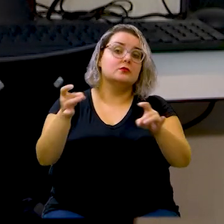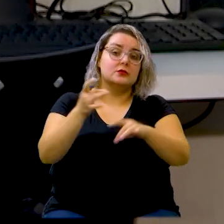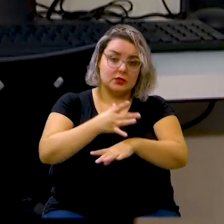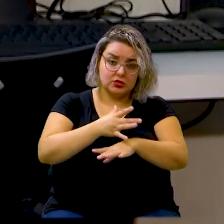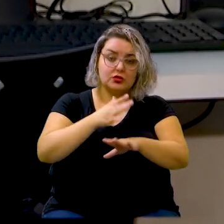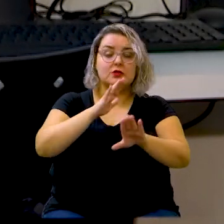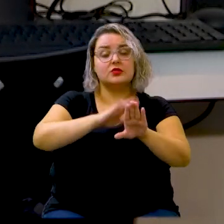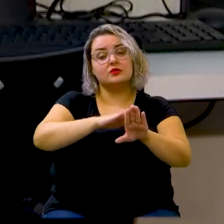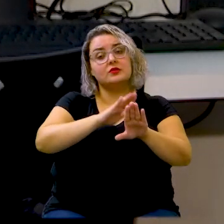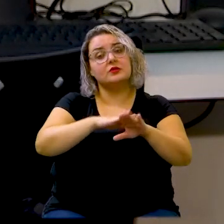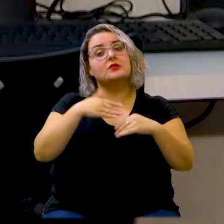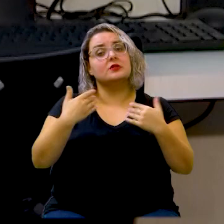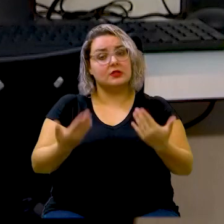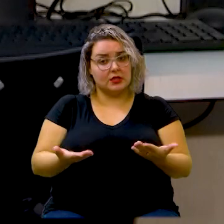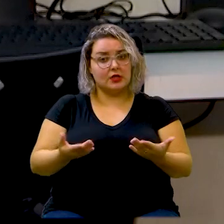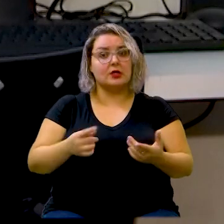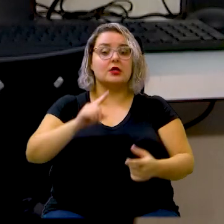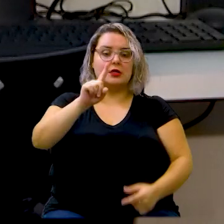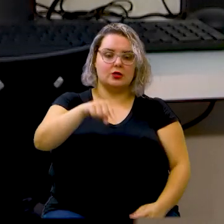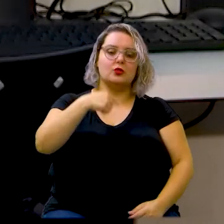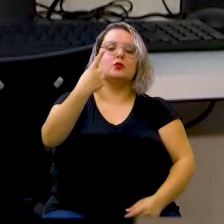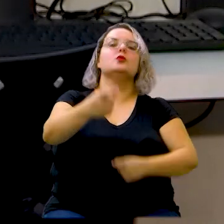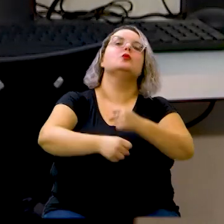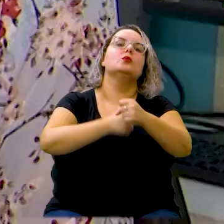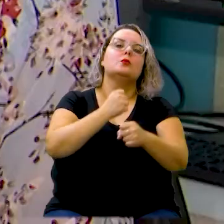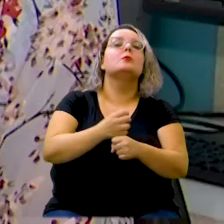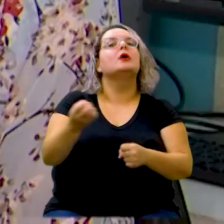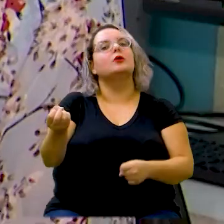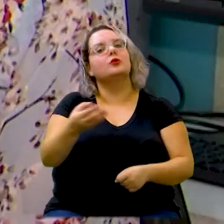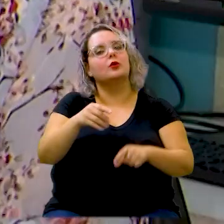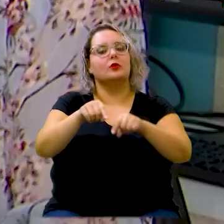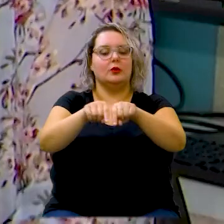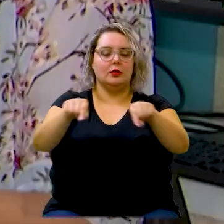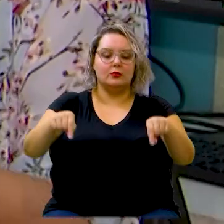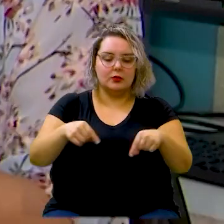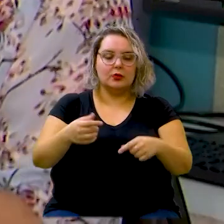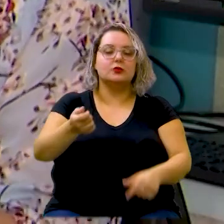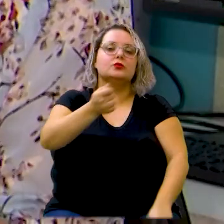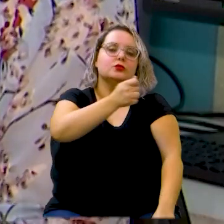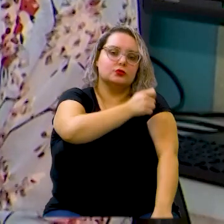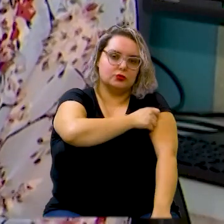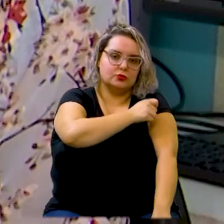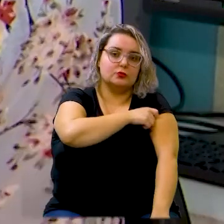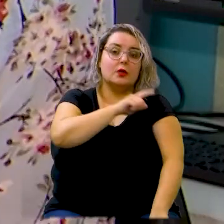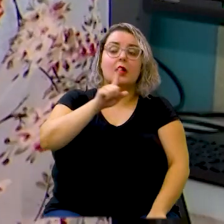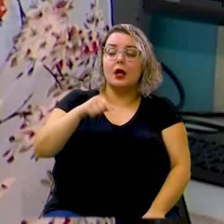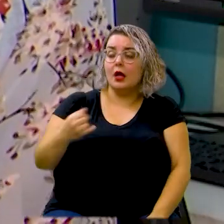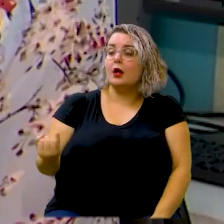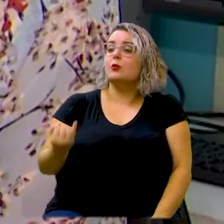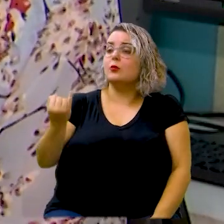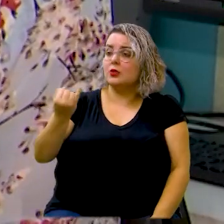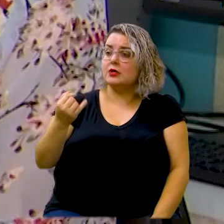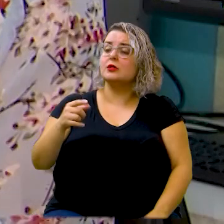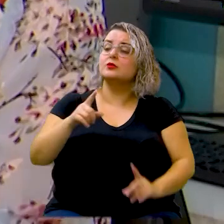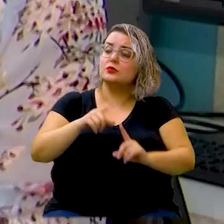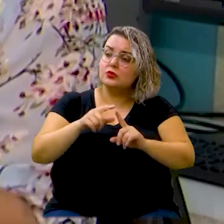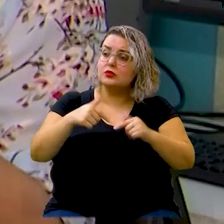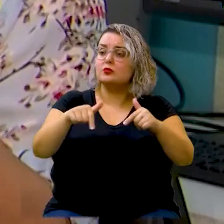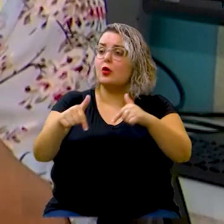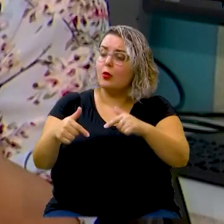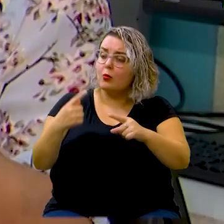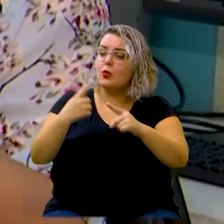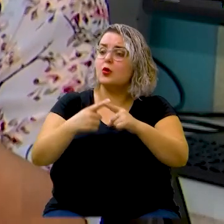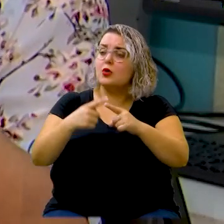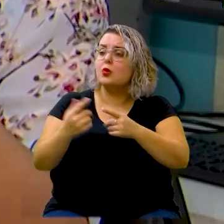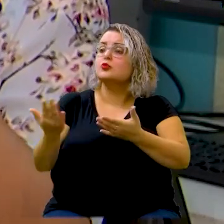as atividades e daí no ano seguinte começa uma nova turma. É bem interessante, né, esse tipo de trabalho, porque